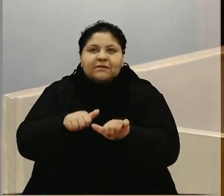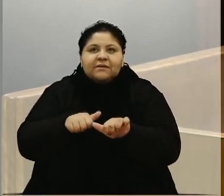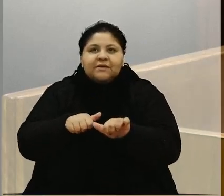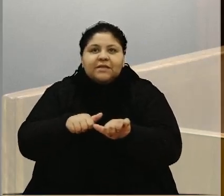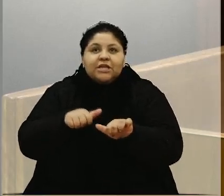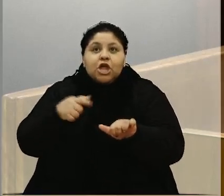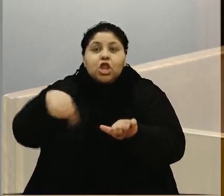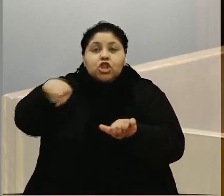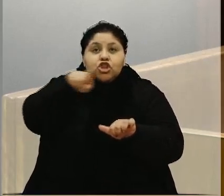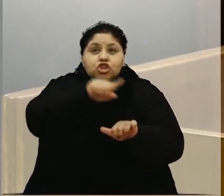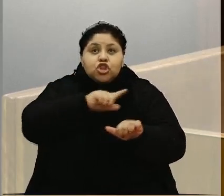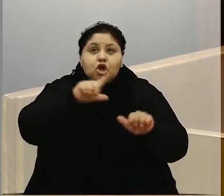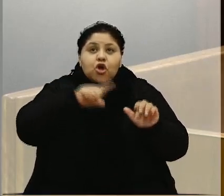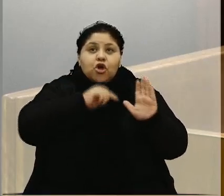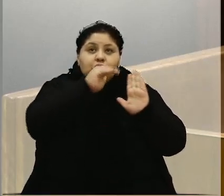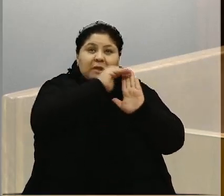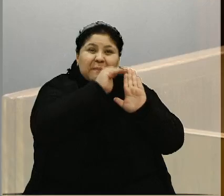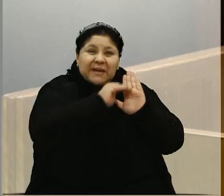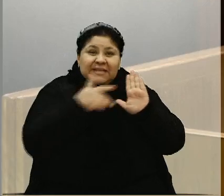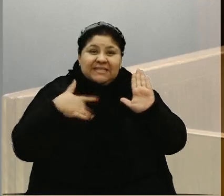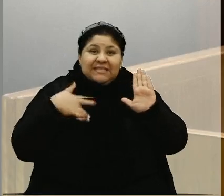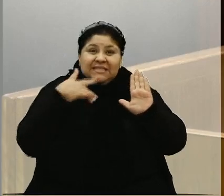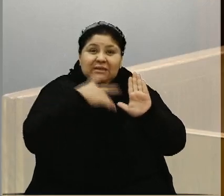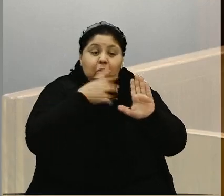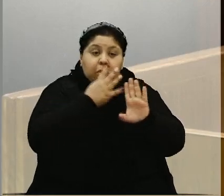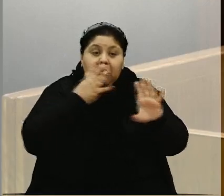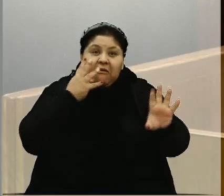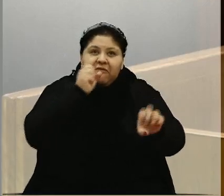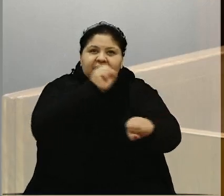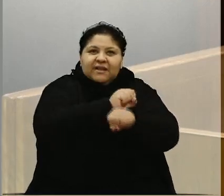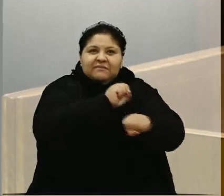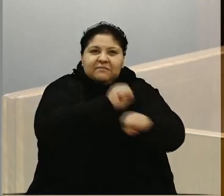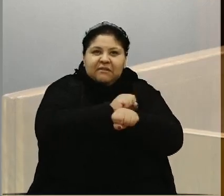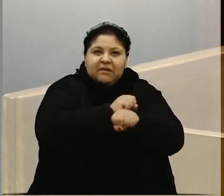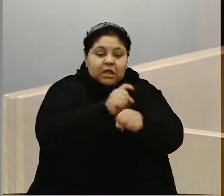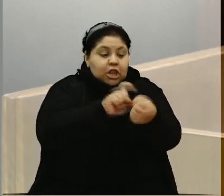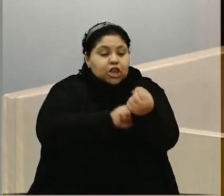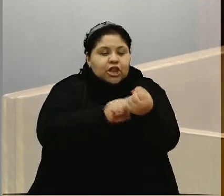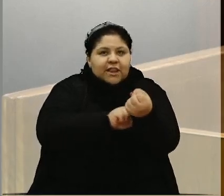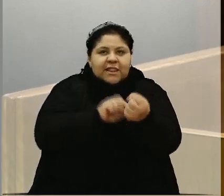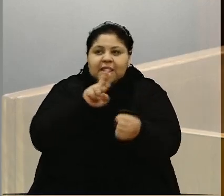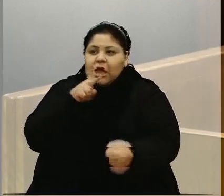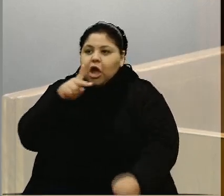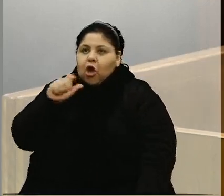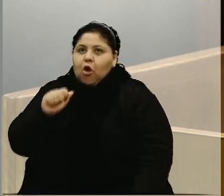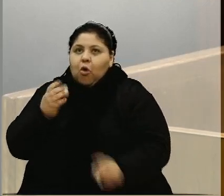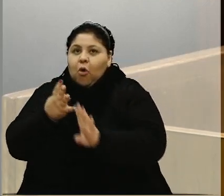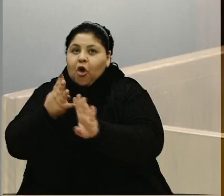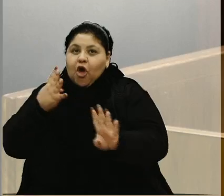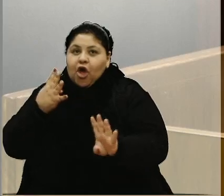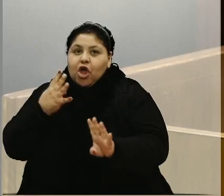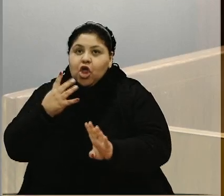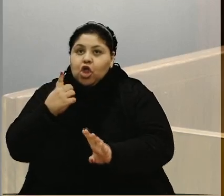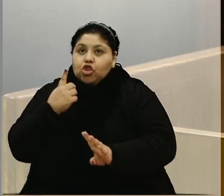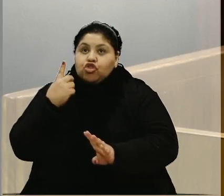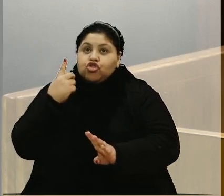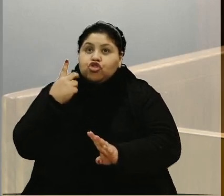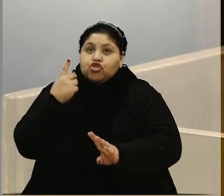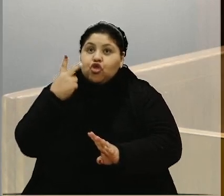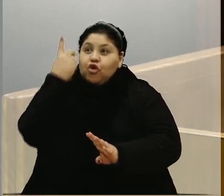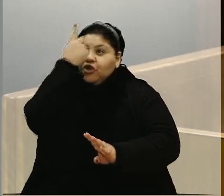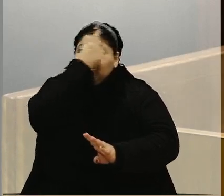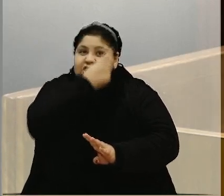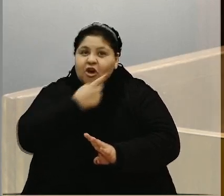de saúde, às vezes ficamos 2 horas numa fila de espera e estamos nervosos. Nas UPAs, eles ficam, às vezes, 12 horas aguardando